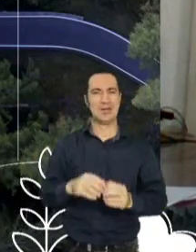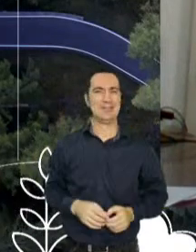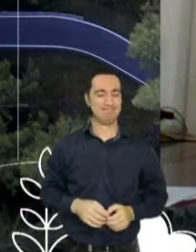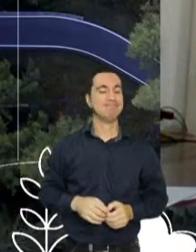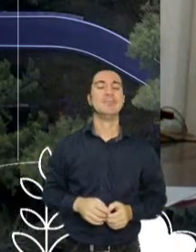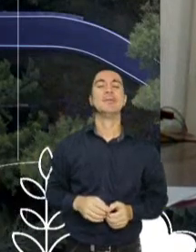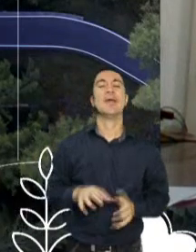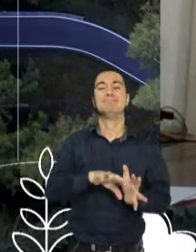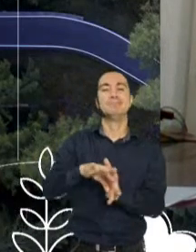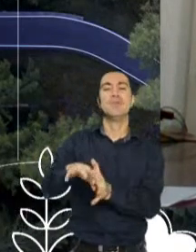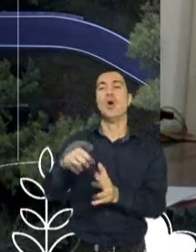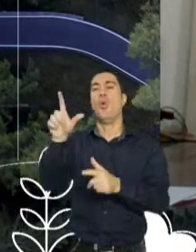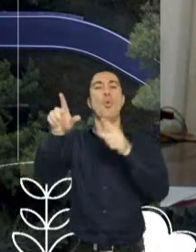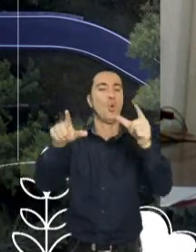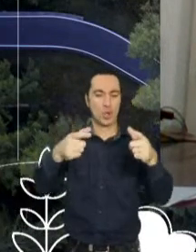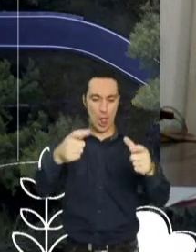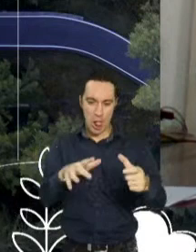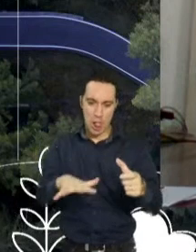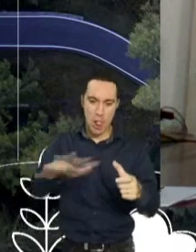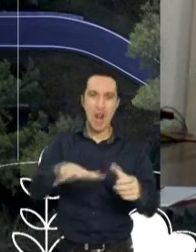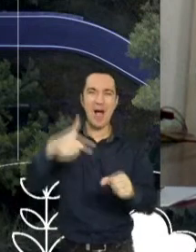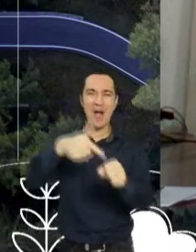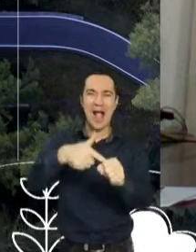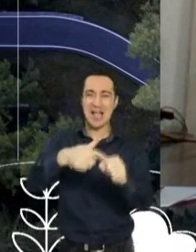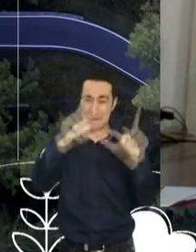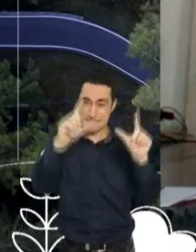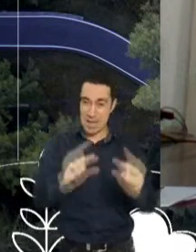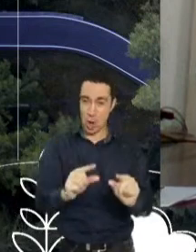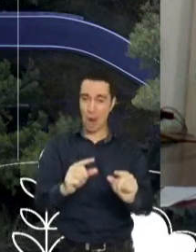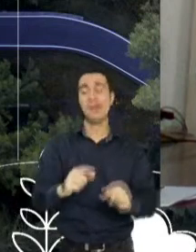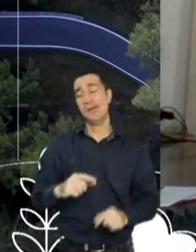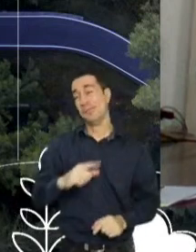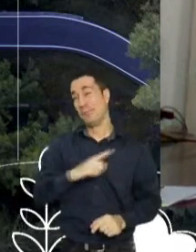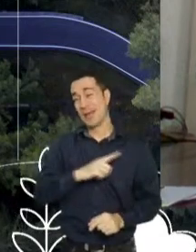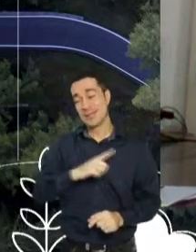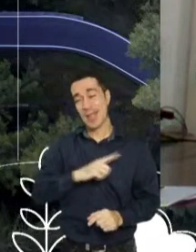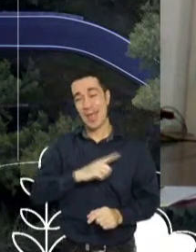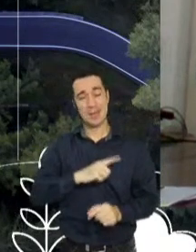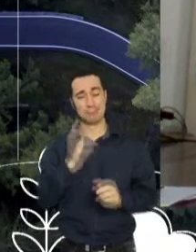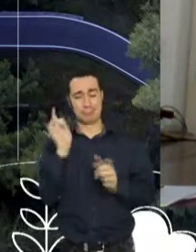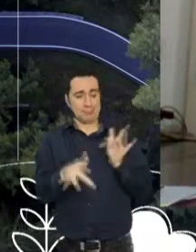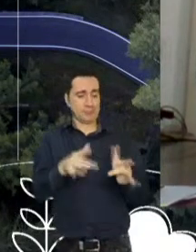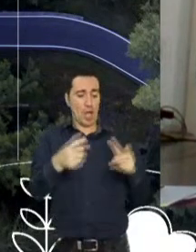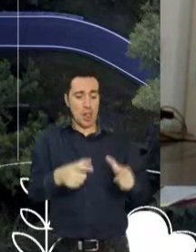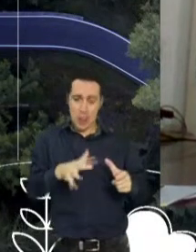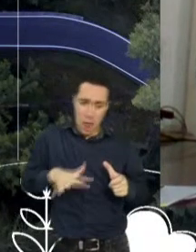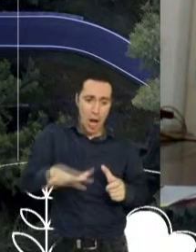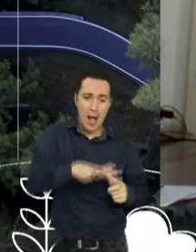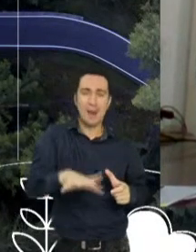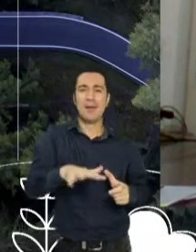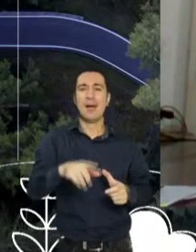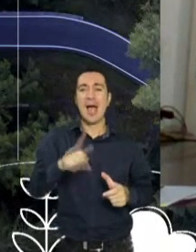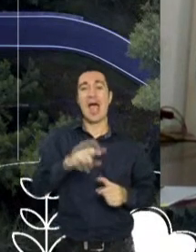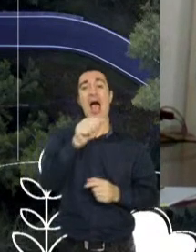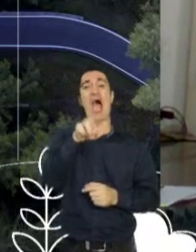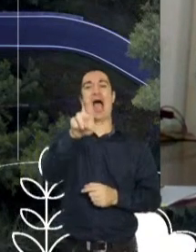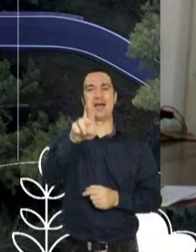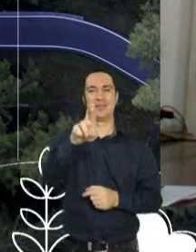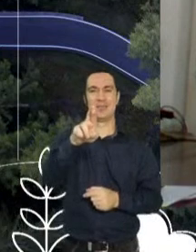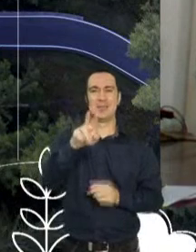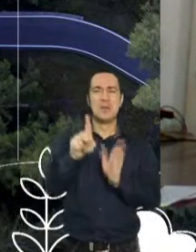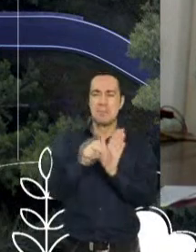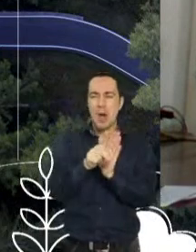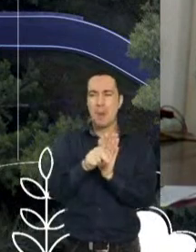outro lado, tem gases de efeito local, de uma permanência menor, mas que ficam aonde a gente está e que é a poluição do ar, produto da